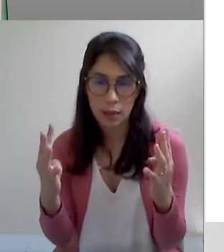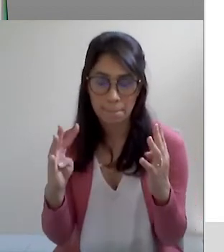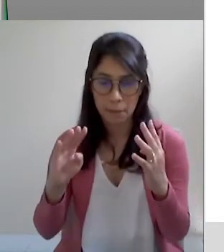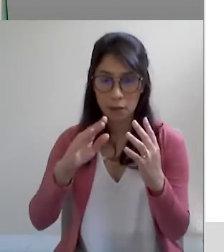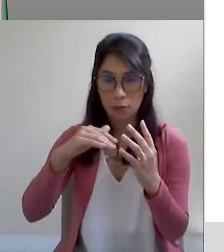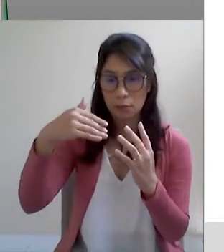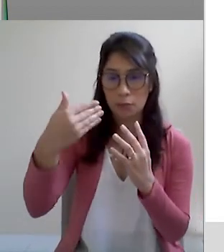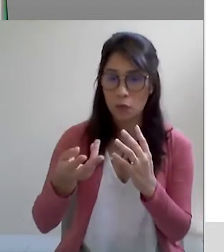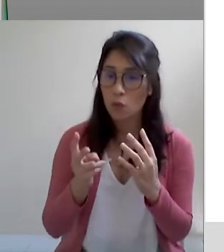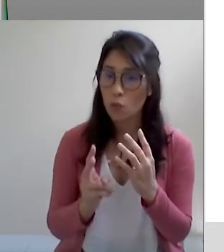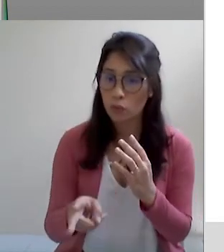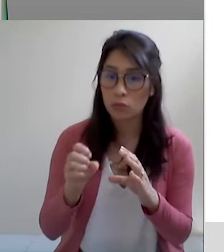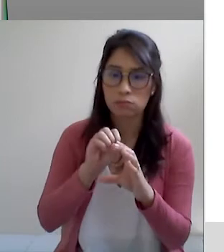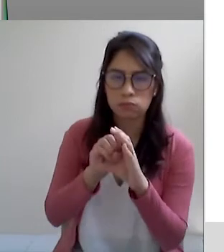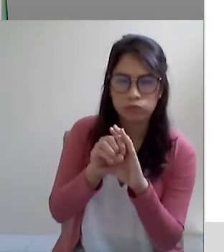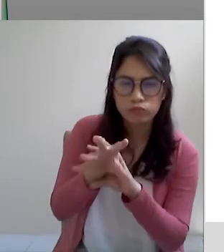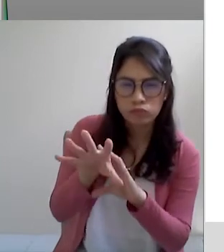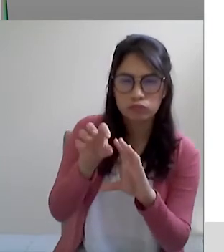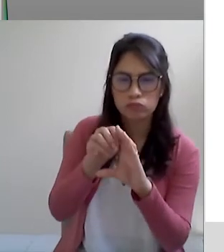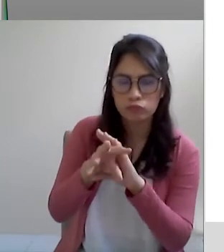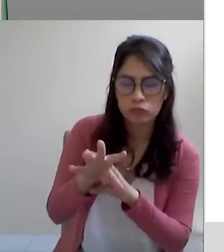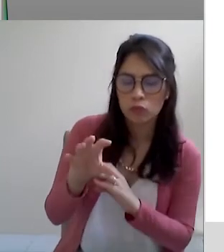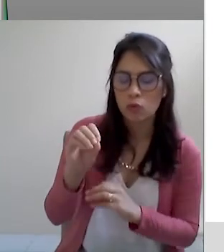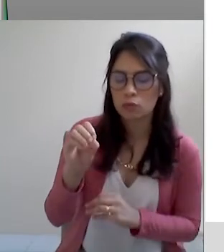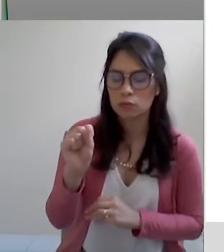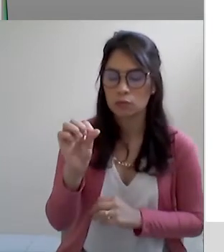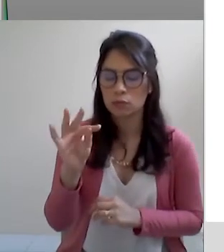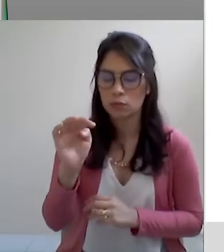o processo de liberação de osteoide.